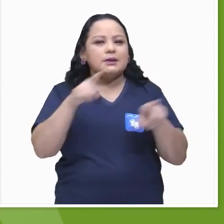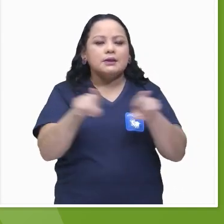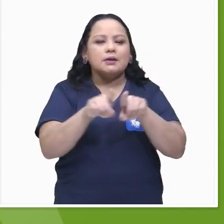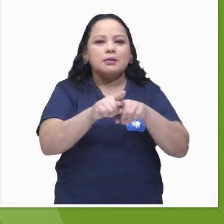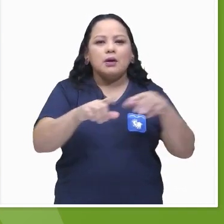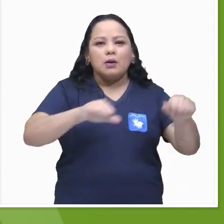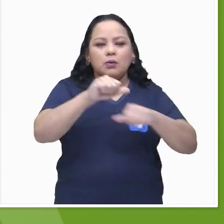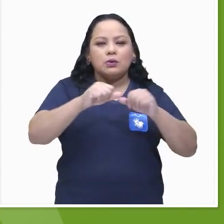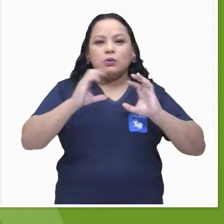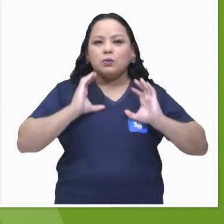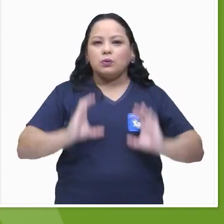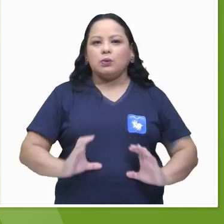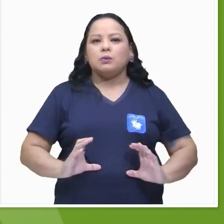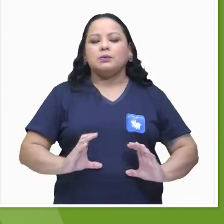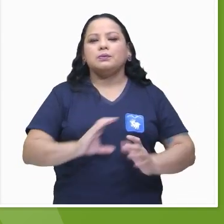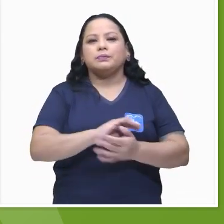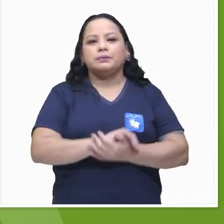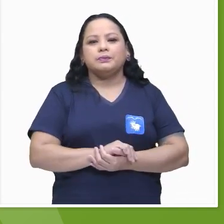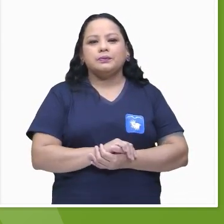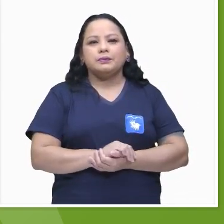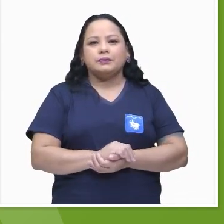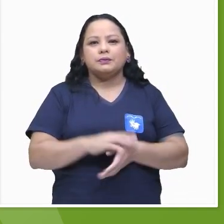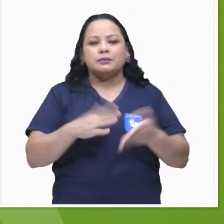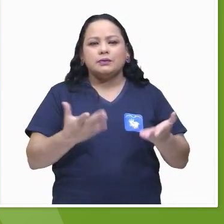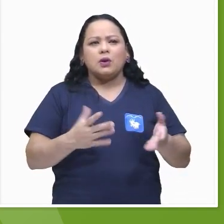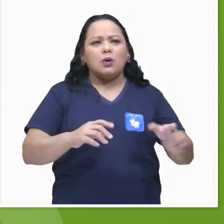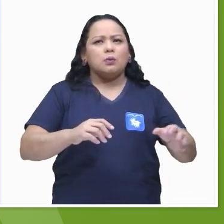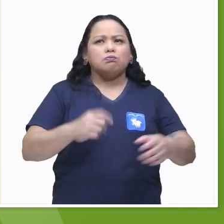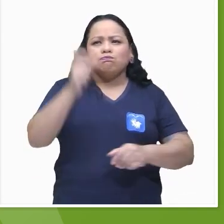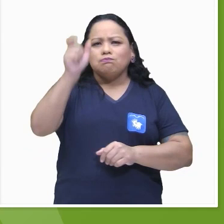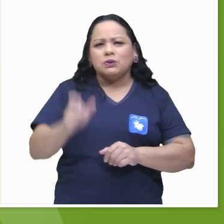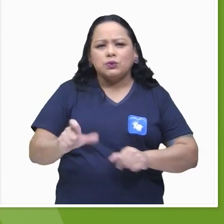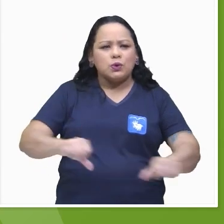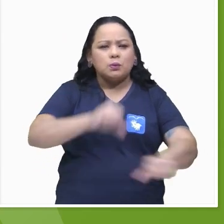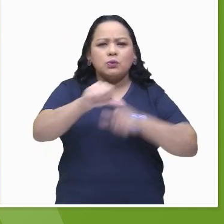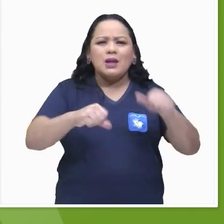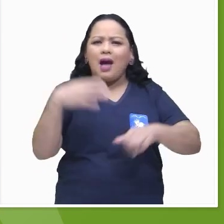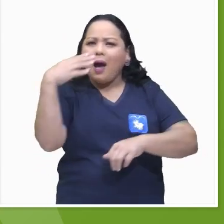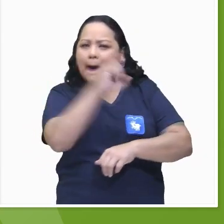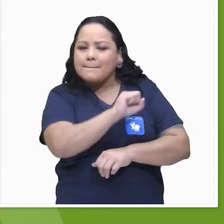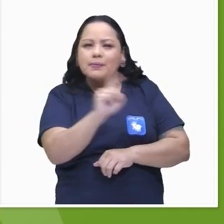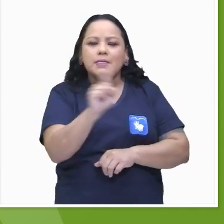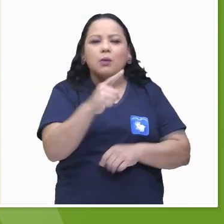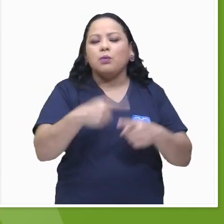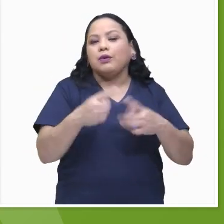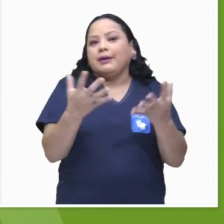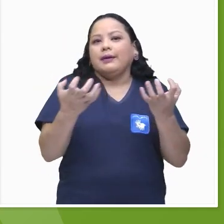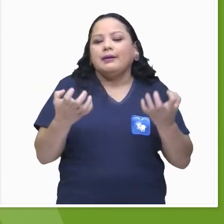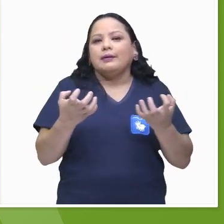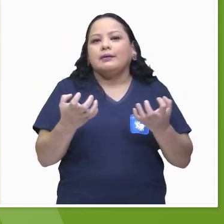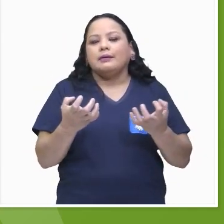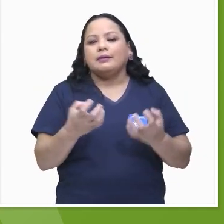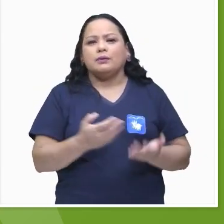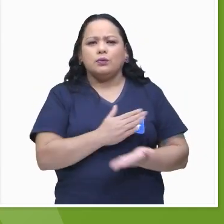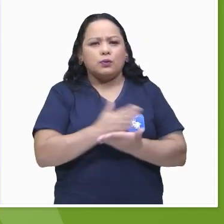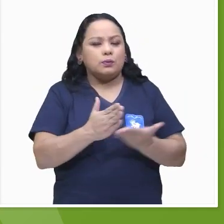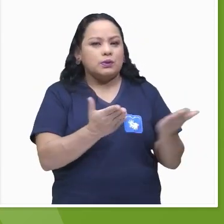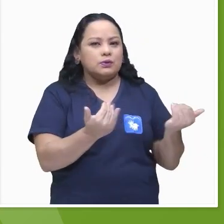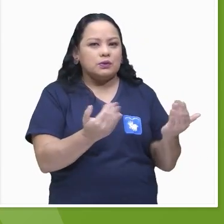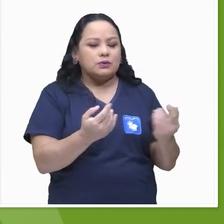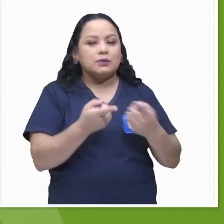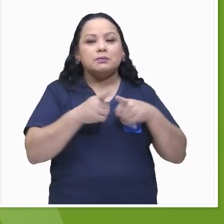alteração do comportamento, tá? Então a pessoa não muda assim do dia para a noite porque ela quer, né, na puberdade.